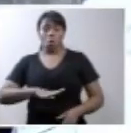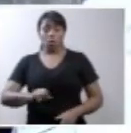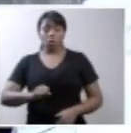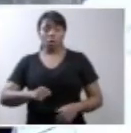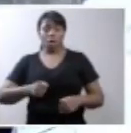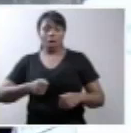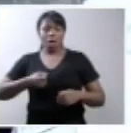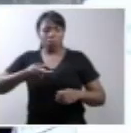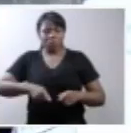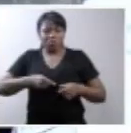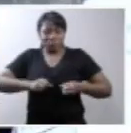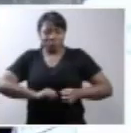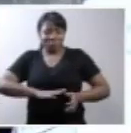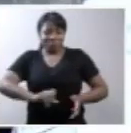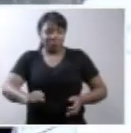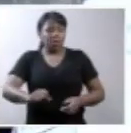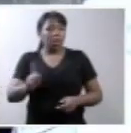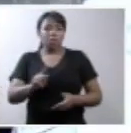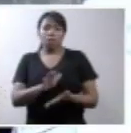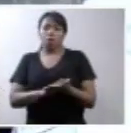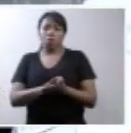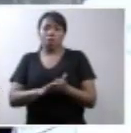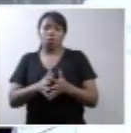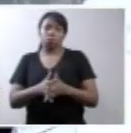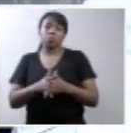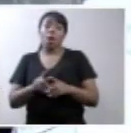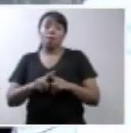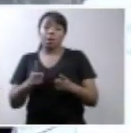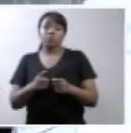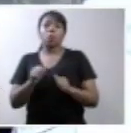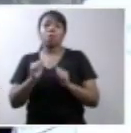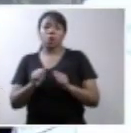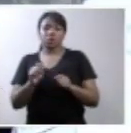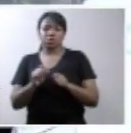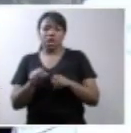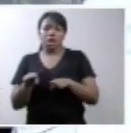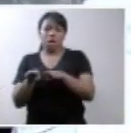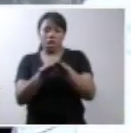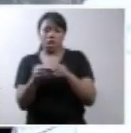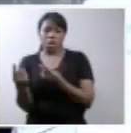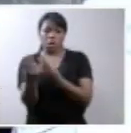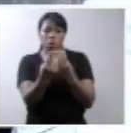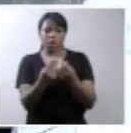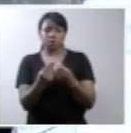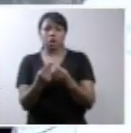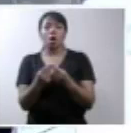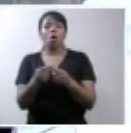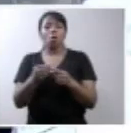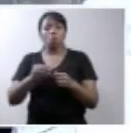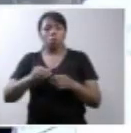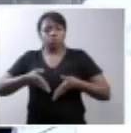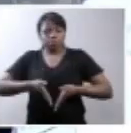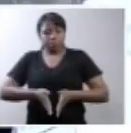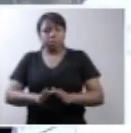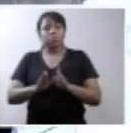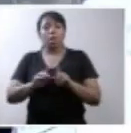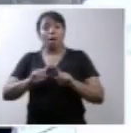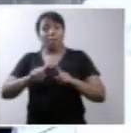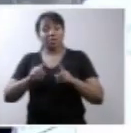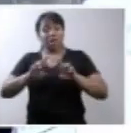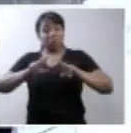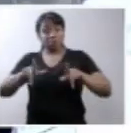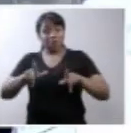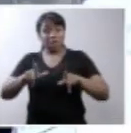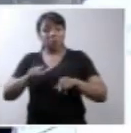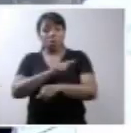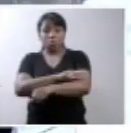Queria só dizer que o aborto provocado ou o parto prematuro não são destituídos de complicações que podem ser iguais ou maiores que o parto a termo